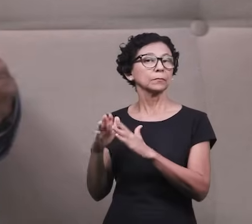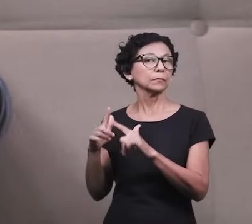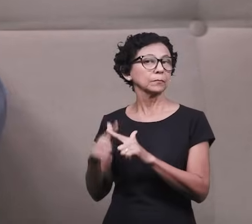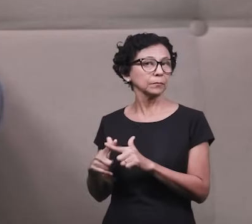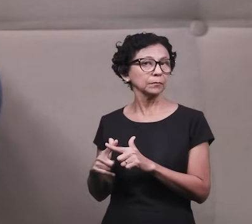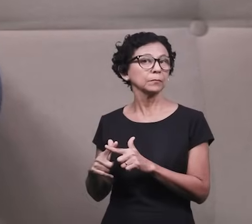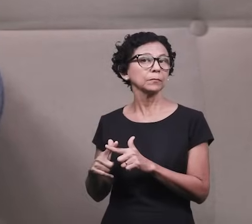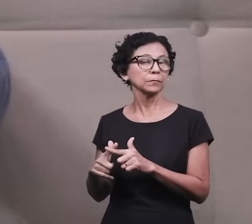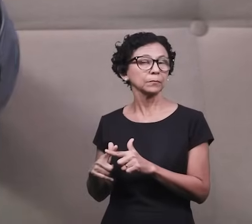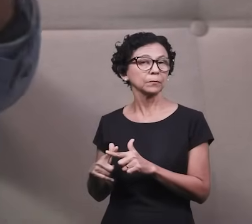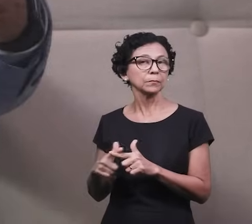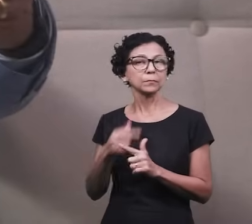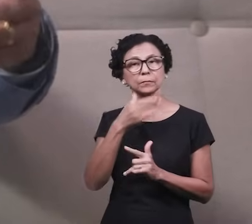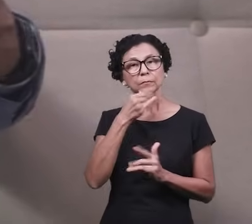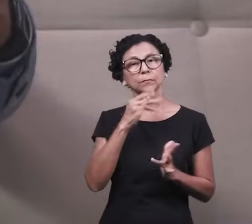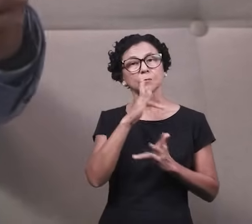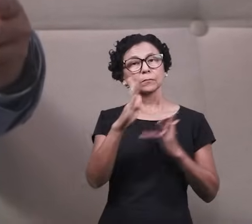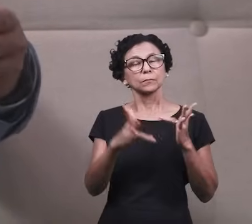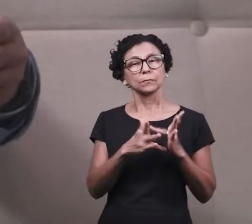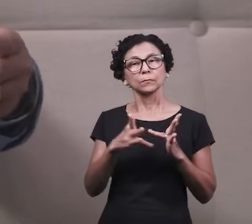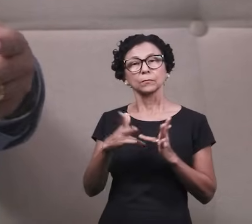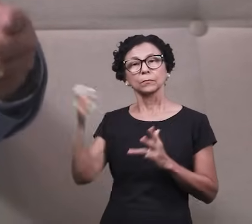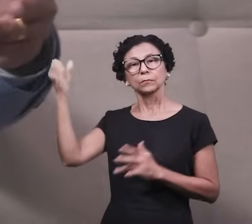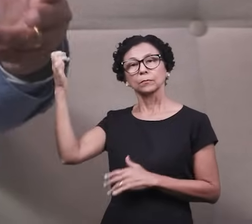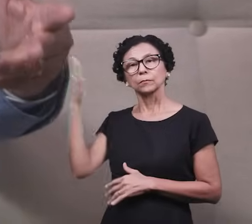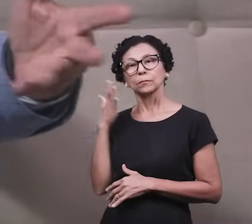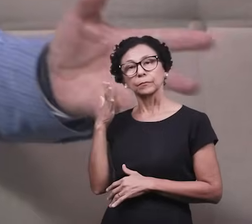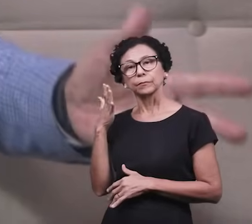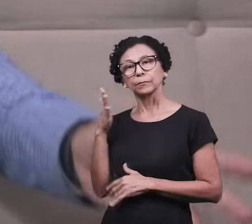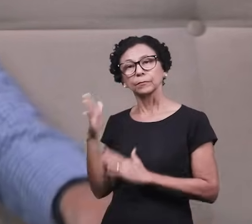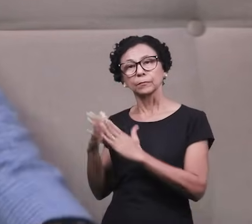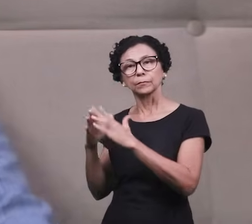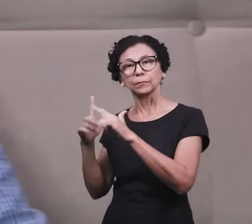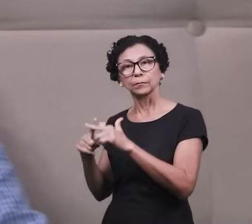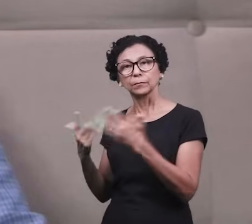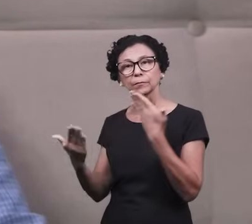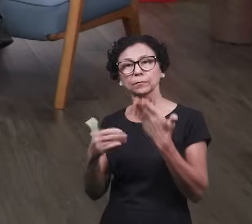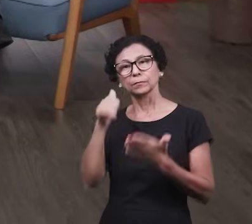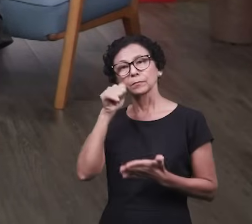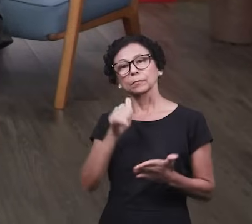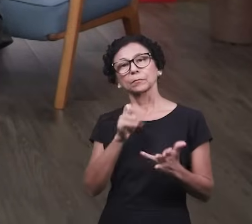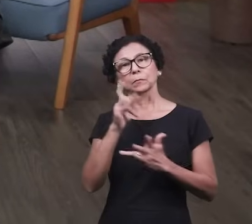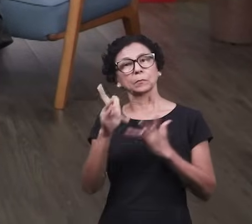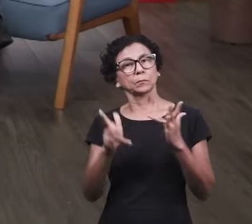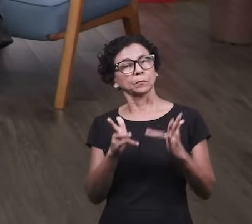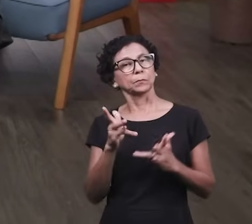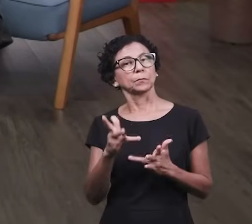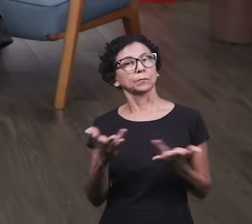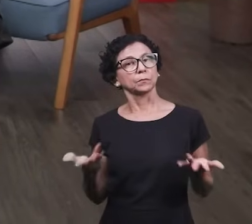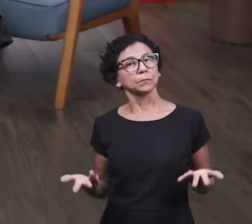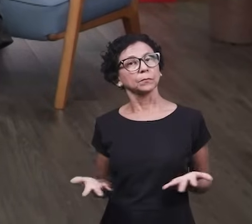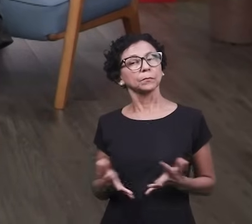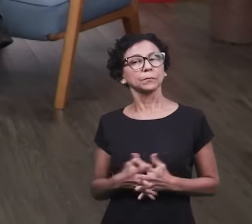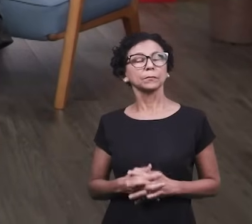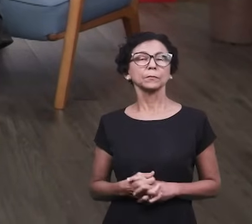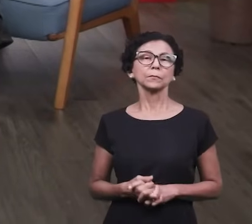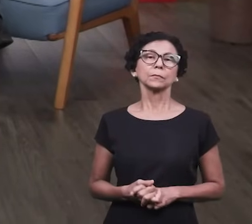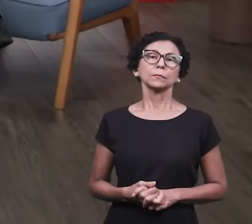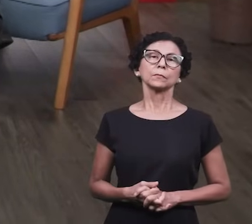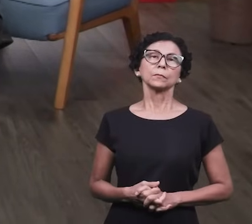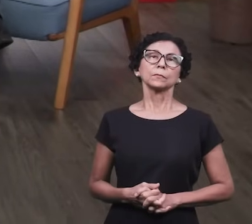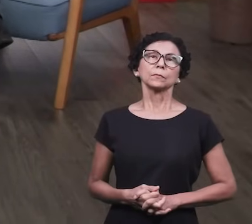É uma das formas que o noivo se revela à sua noiva, que é a igreja. Glória a Jesus. Outra